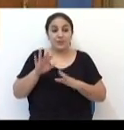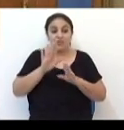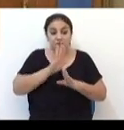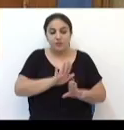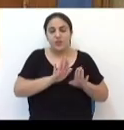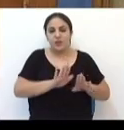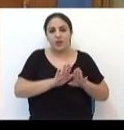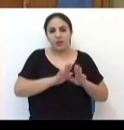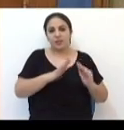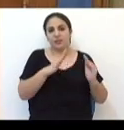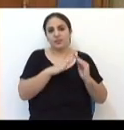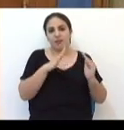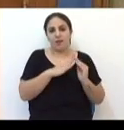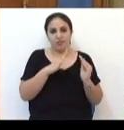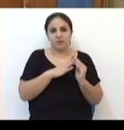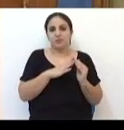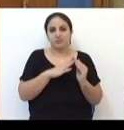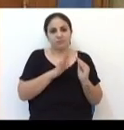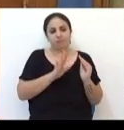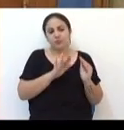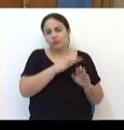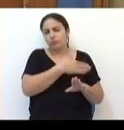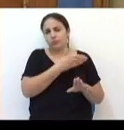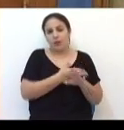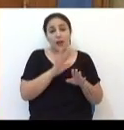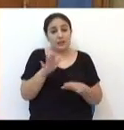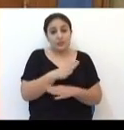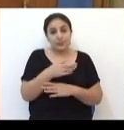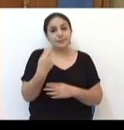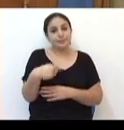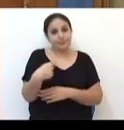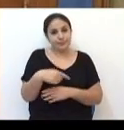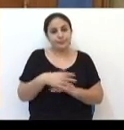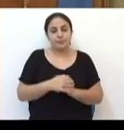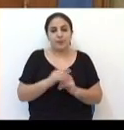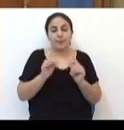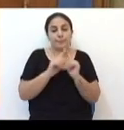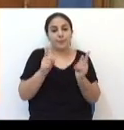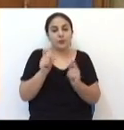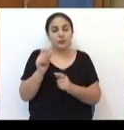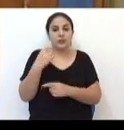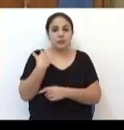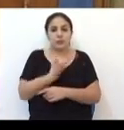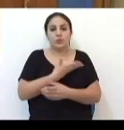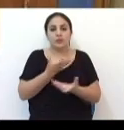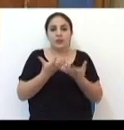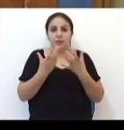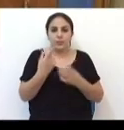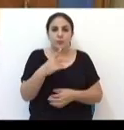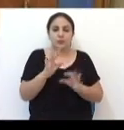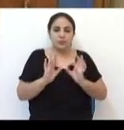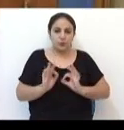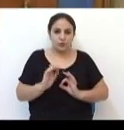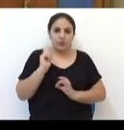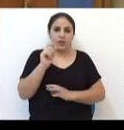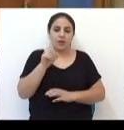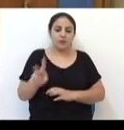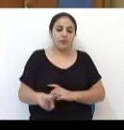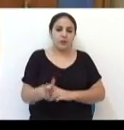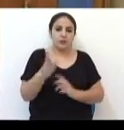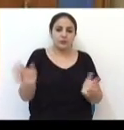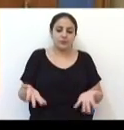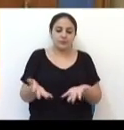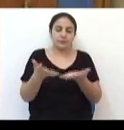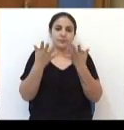aquelas nas instituições de longa permanência e que, lamentavelmente, às vezes são necessárias. Mas o que nós desejamos com este projeto